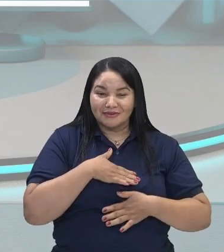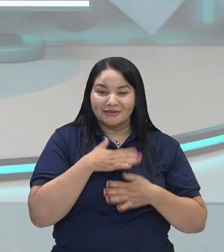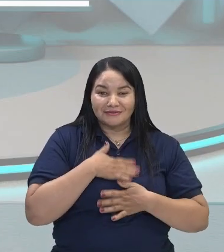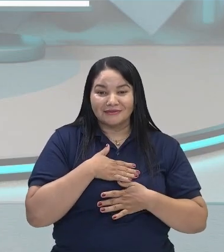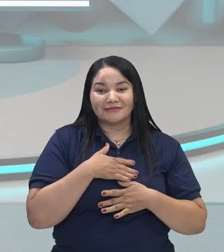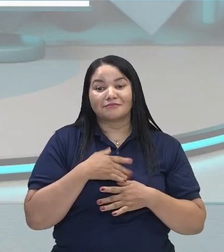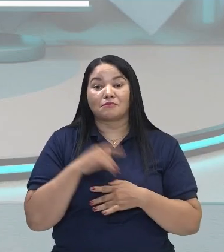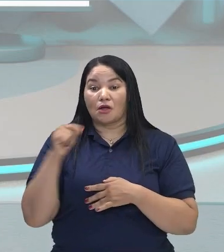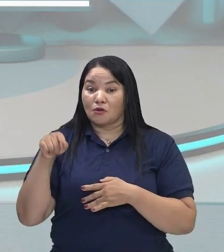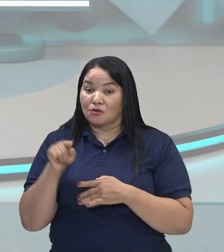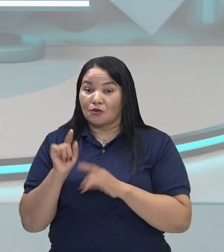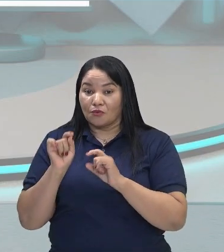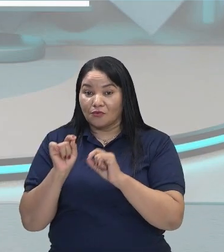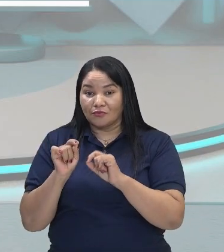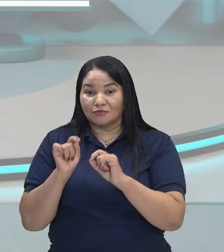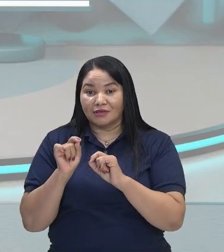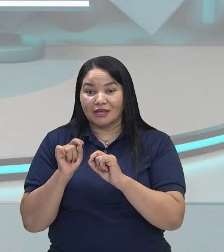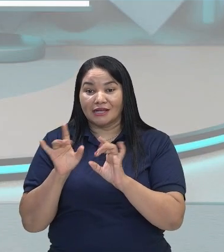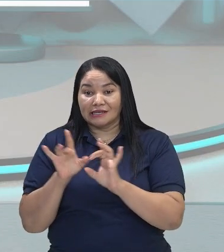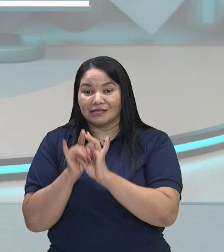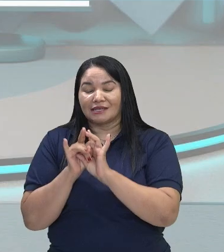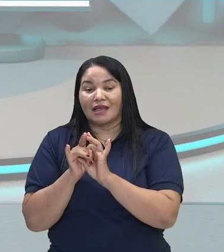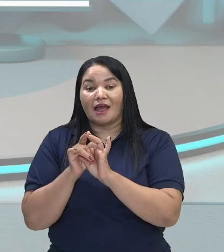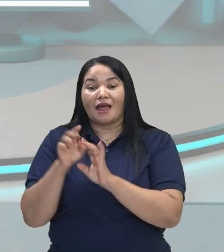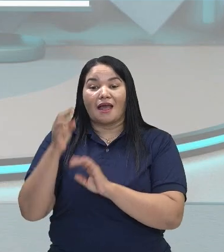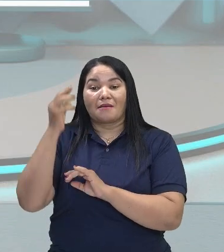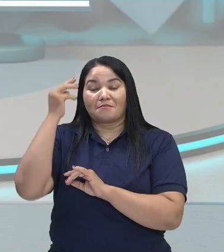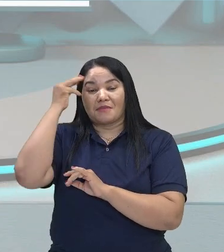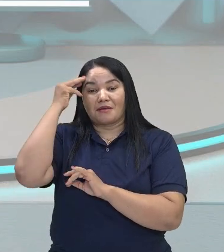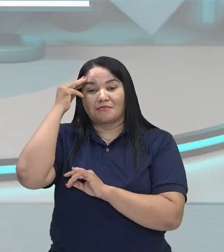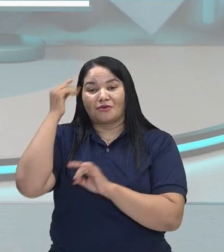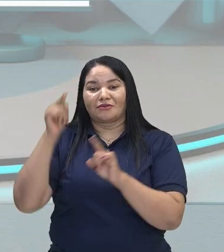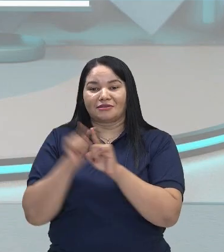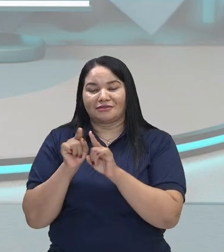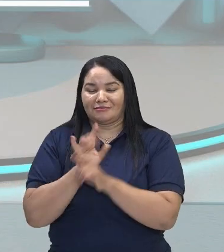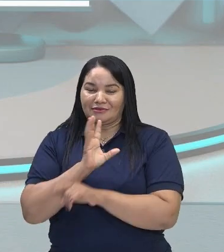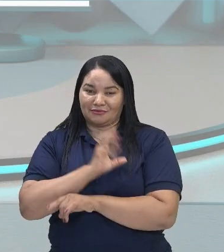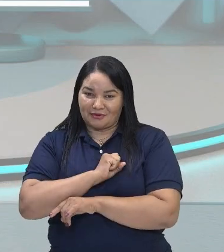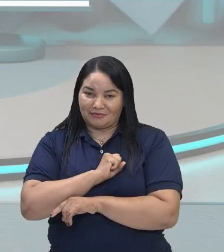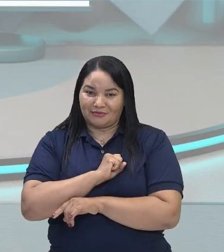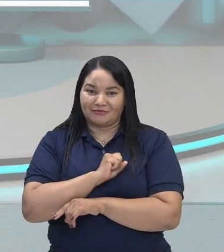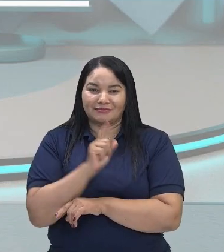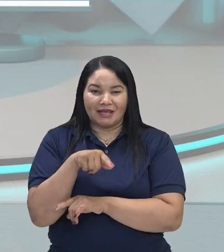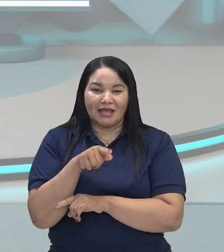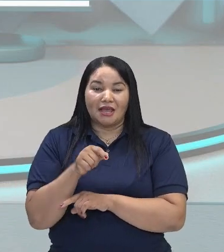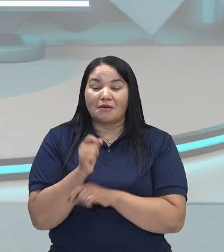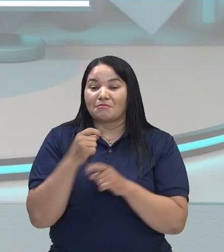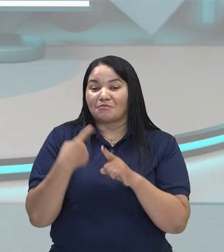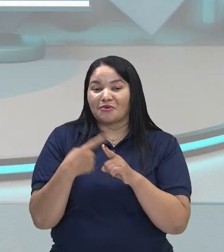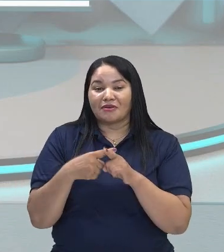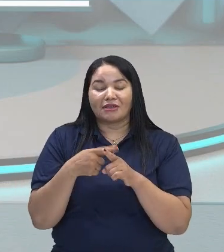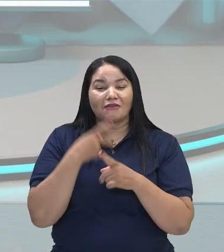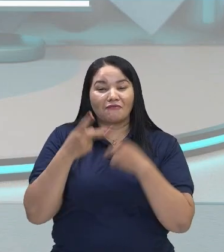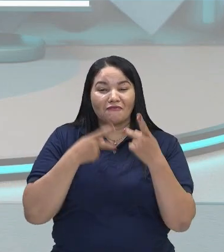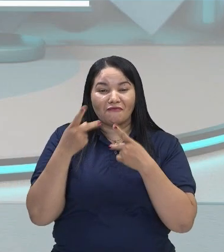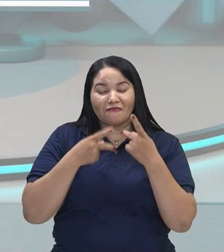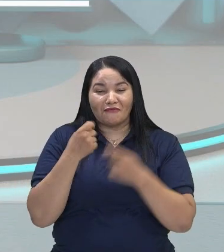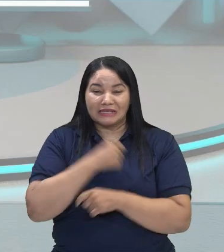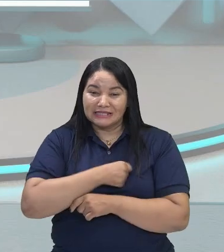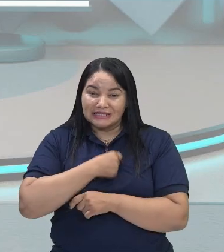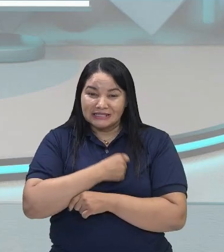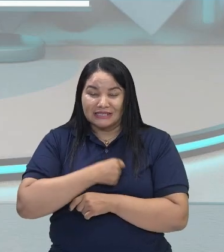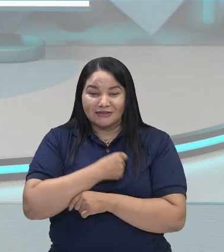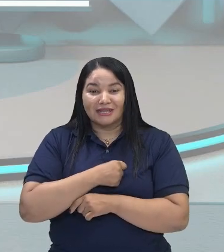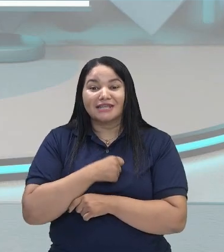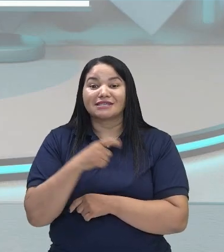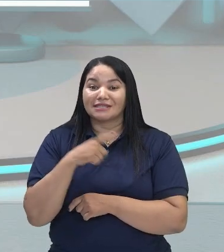Para Gonzaga, ela é ligada à memória e ao amor. Tanto é que ele fala de saudade. Para falar de saudade, eu